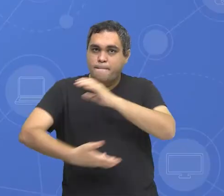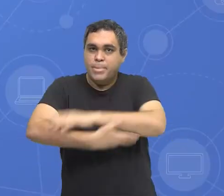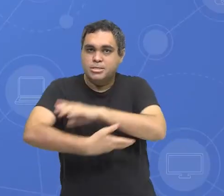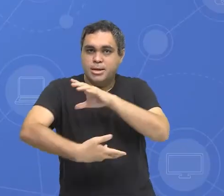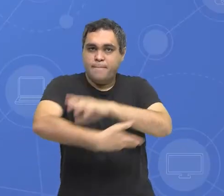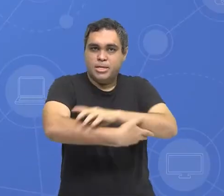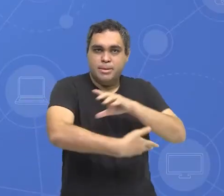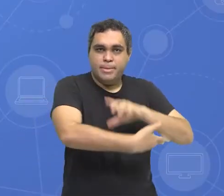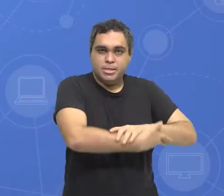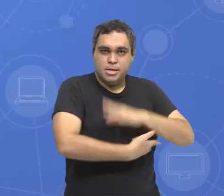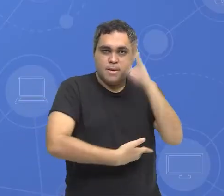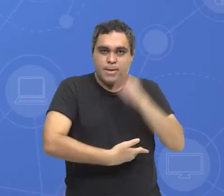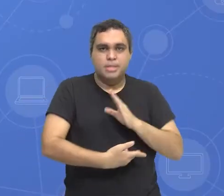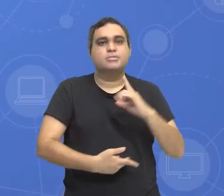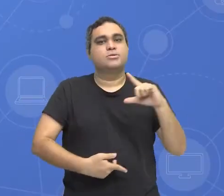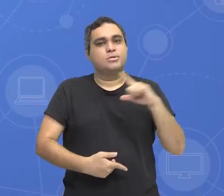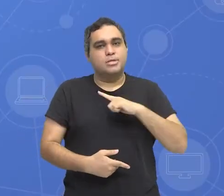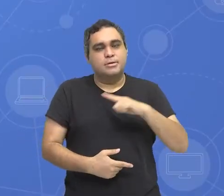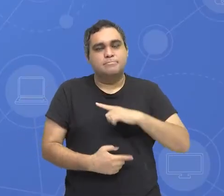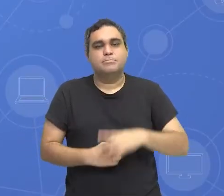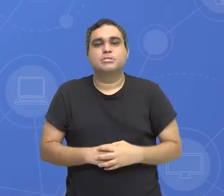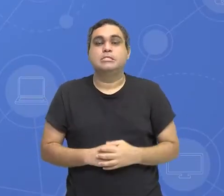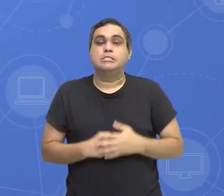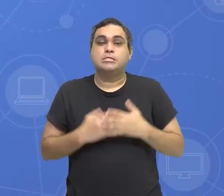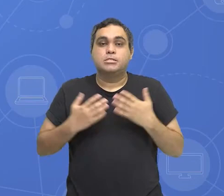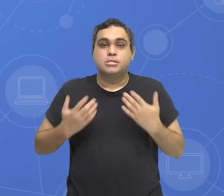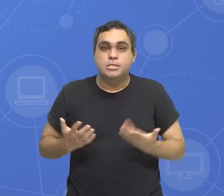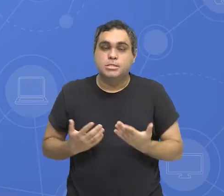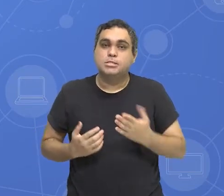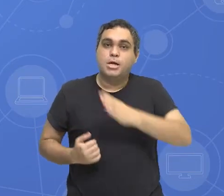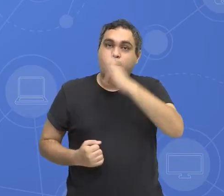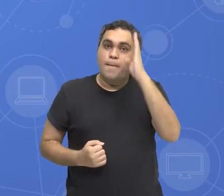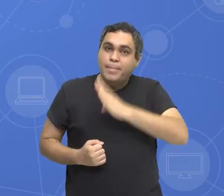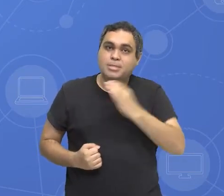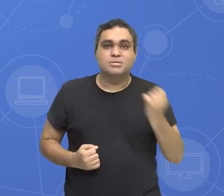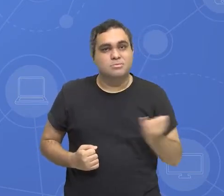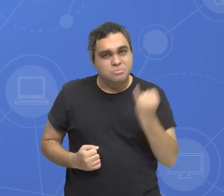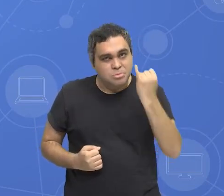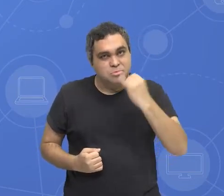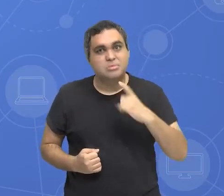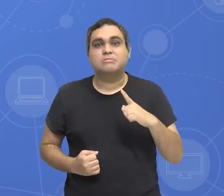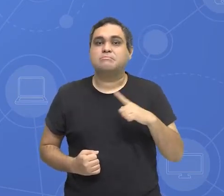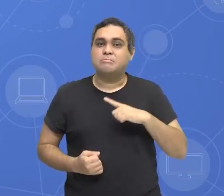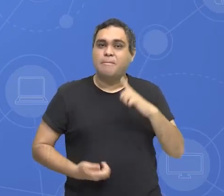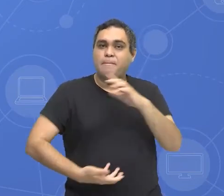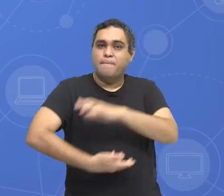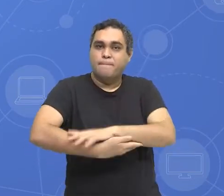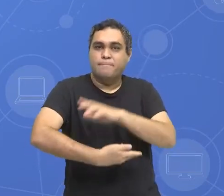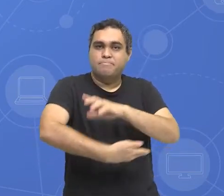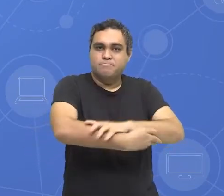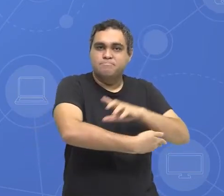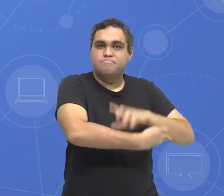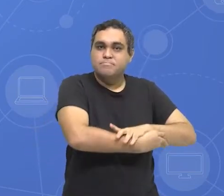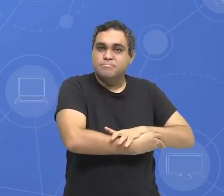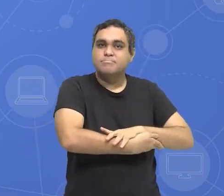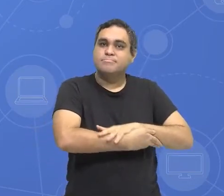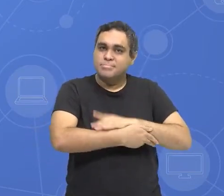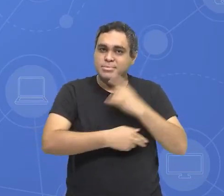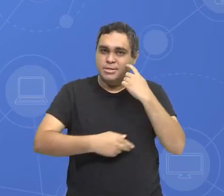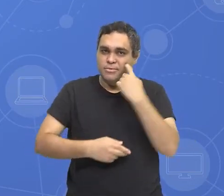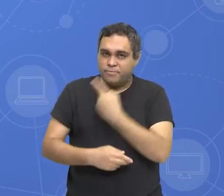17,8%. Então, a gente observa aqui no nosso país tem, né, essa importância de desenvolvimento com os principais